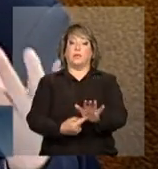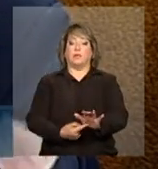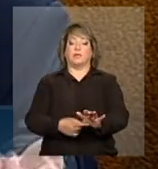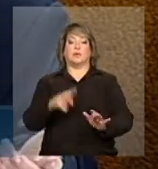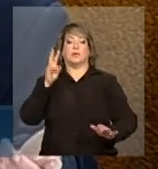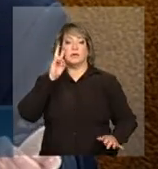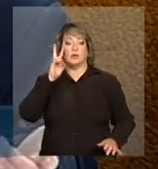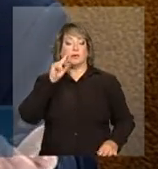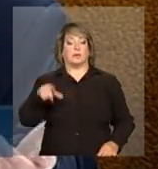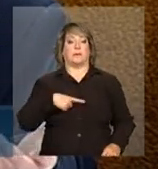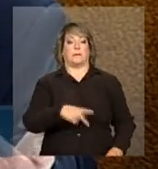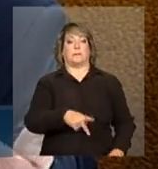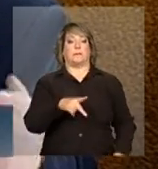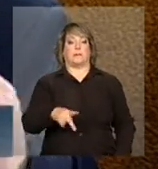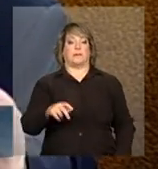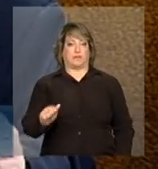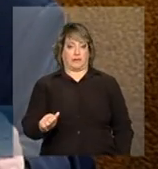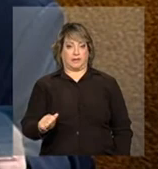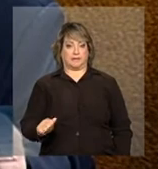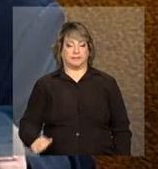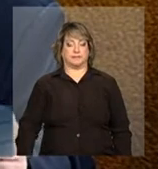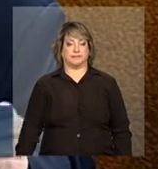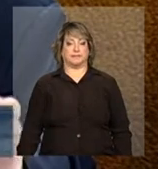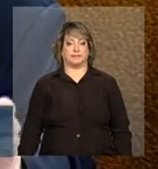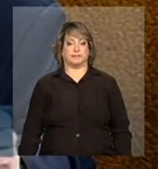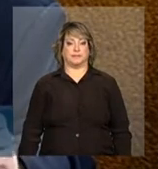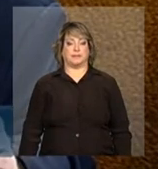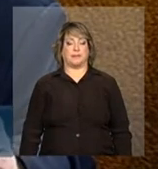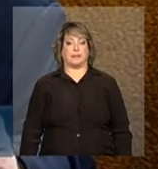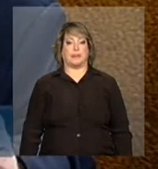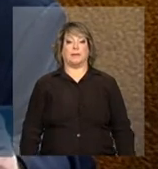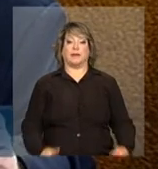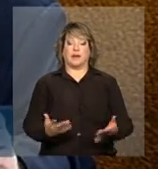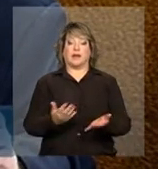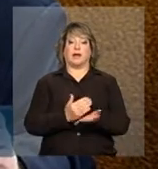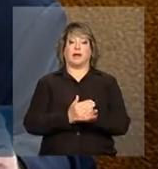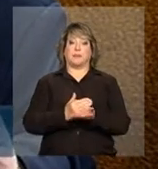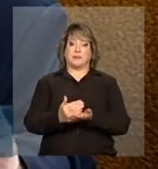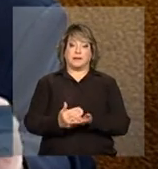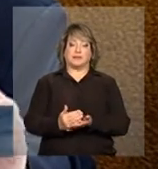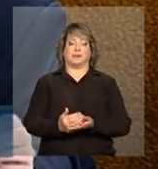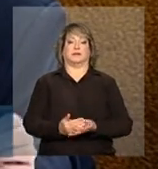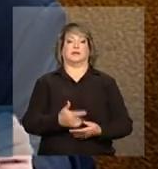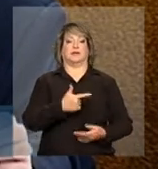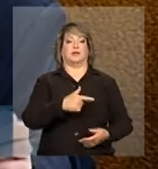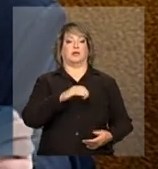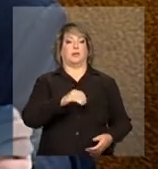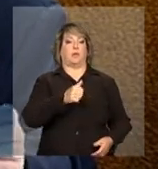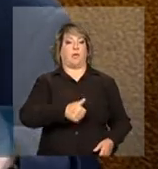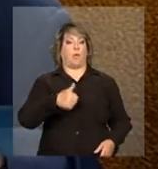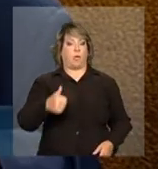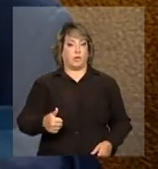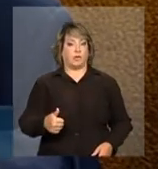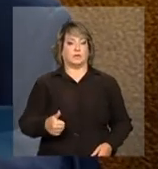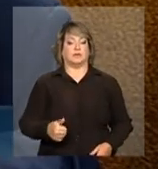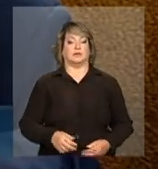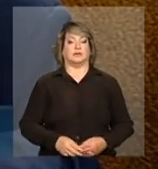instrumento do PPA. Né. A partir de 2011, né,